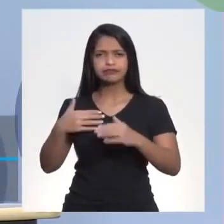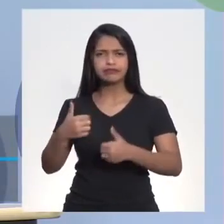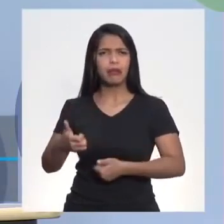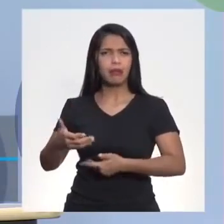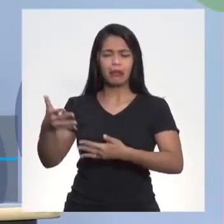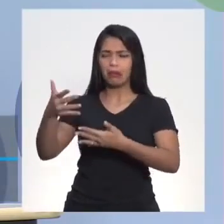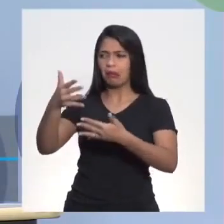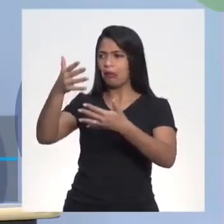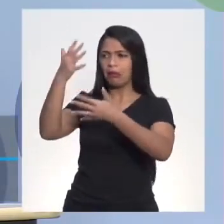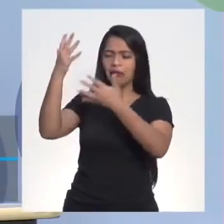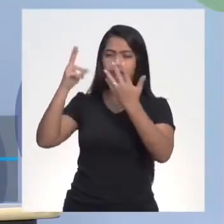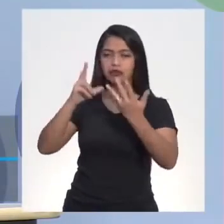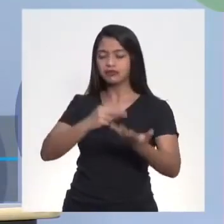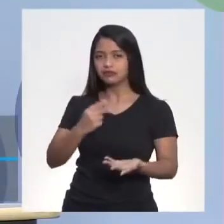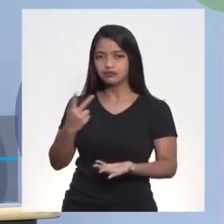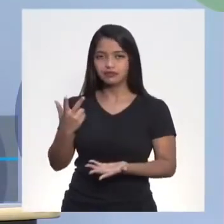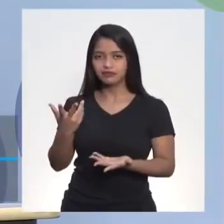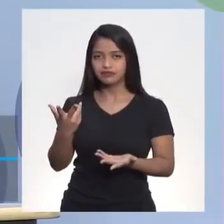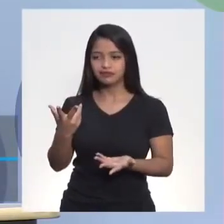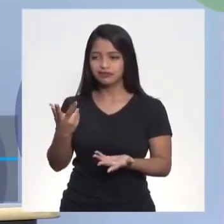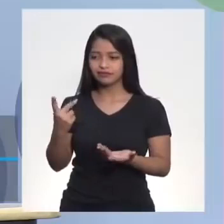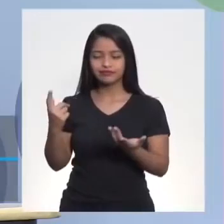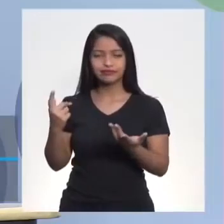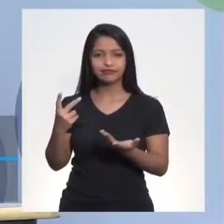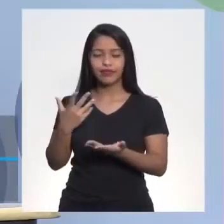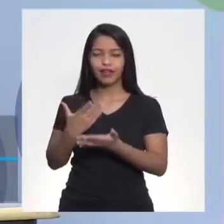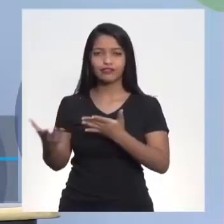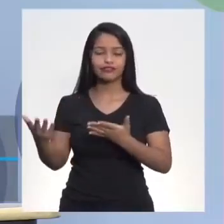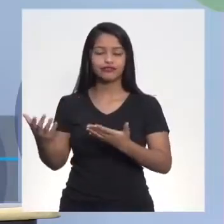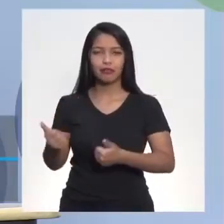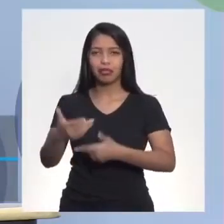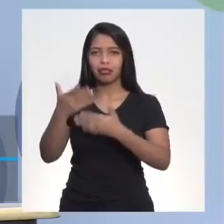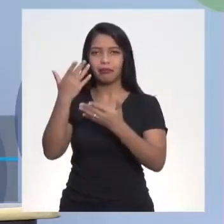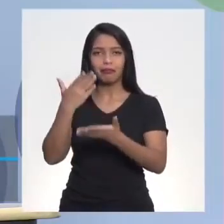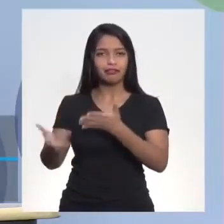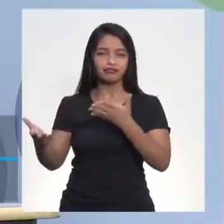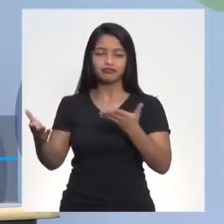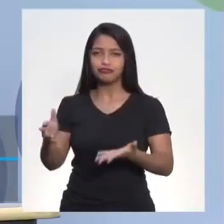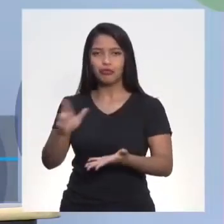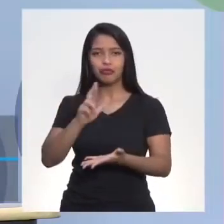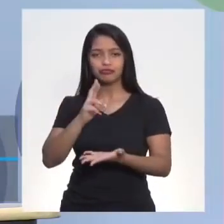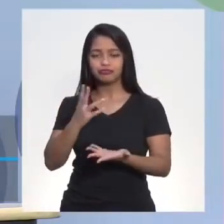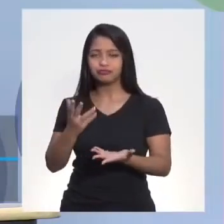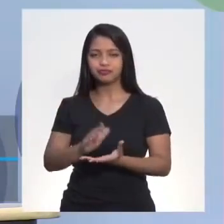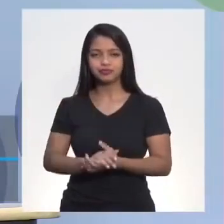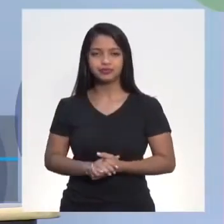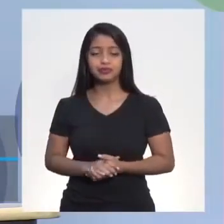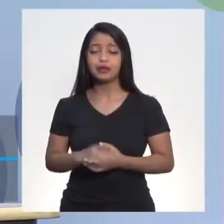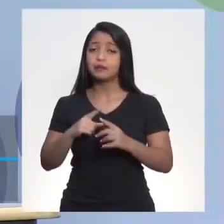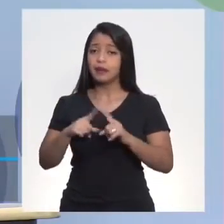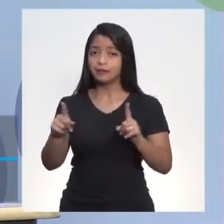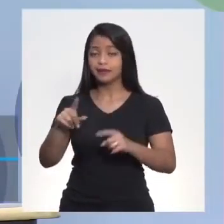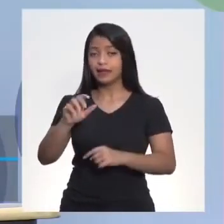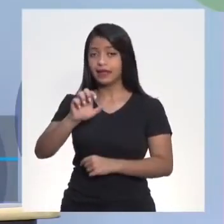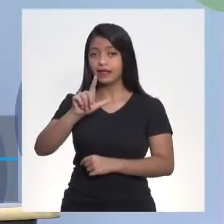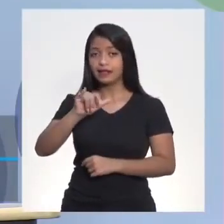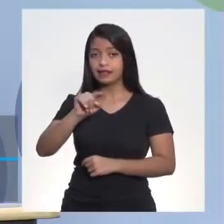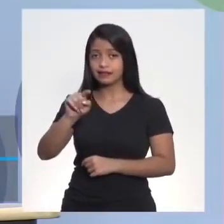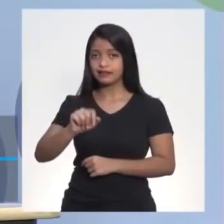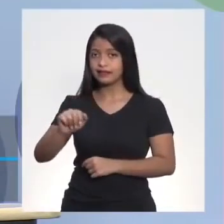bem no momento ali que eu já perdi a resposta dela. Mas ela tinha